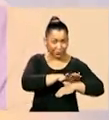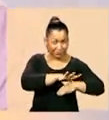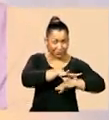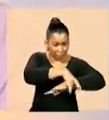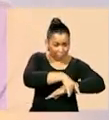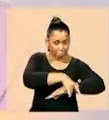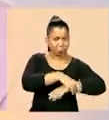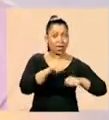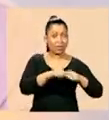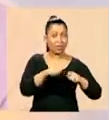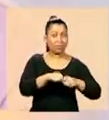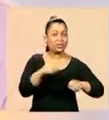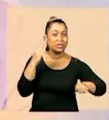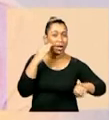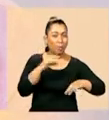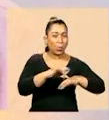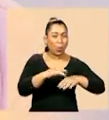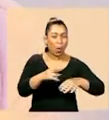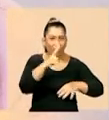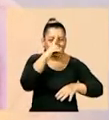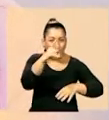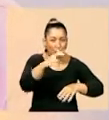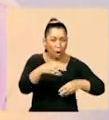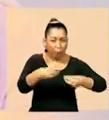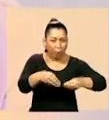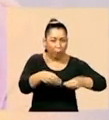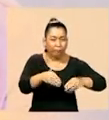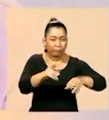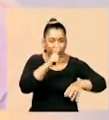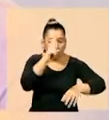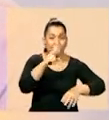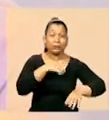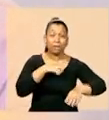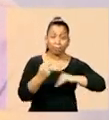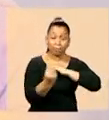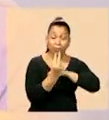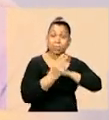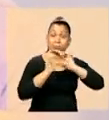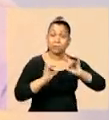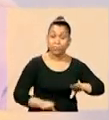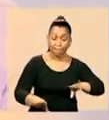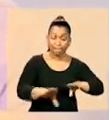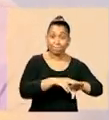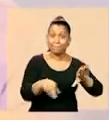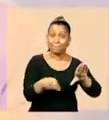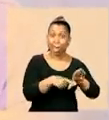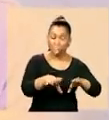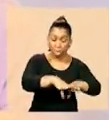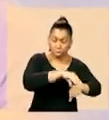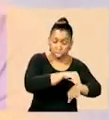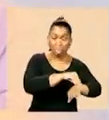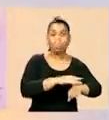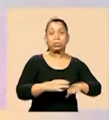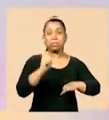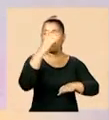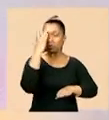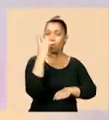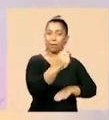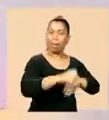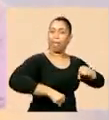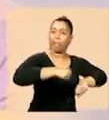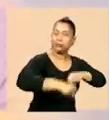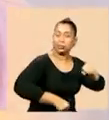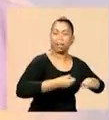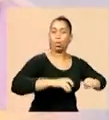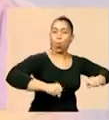que ela é feita de um couro reforçado, ela tem uma proteção especial para os pés. Então, se o trabalhador ele vai embora